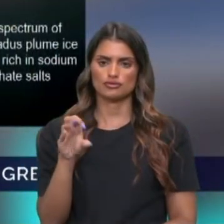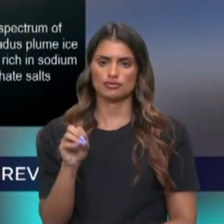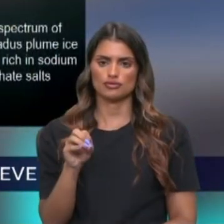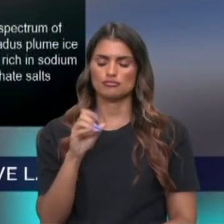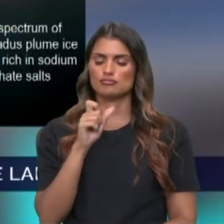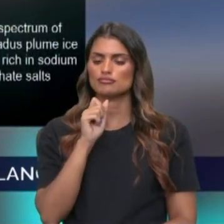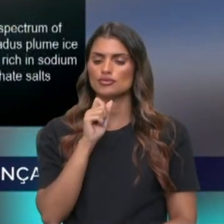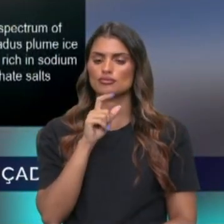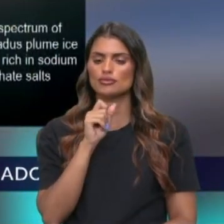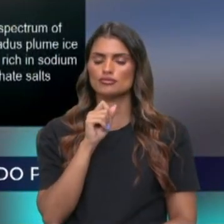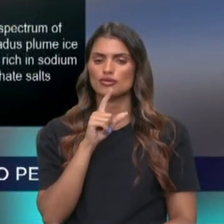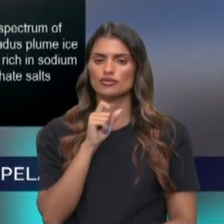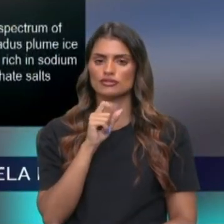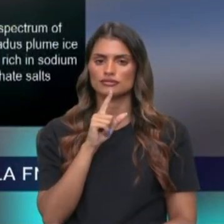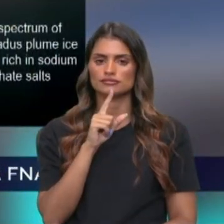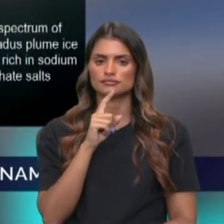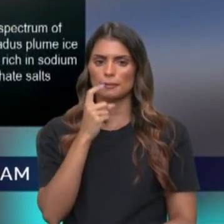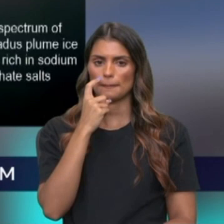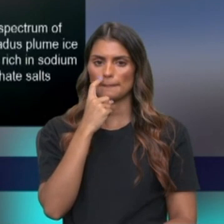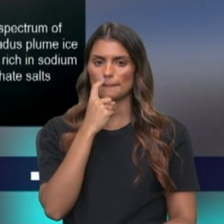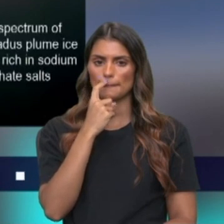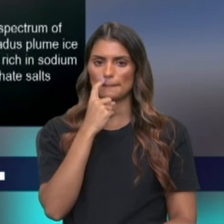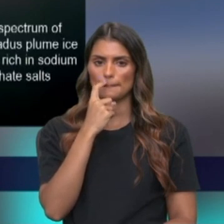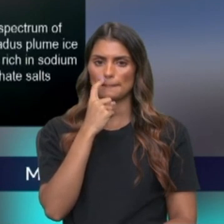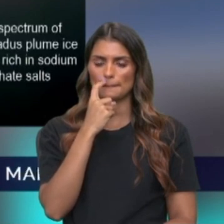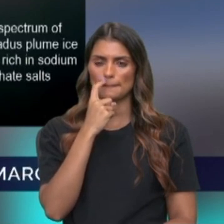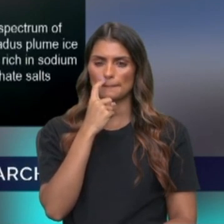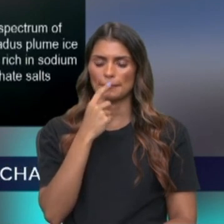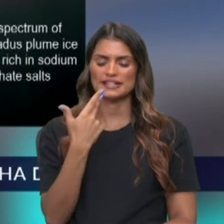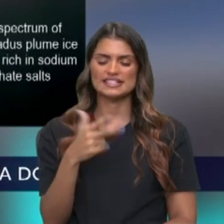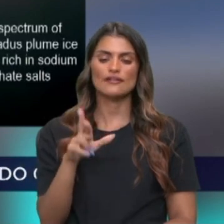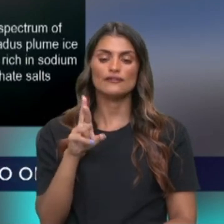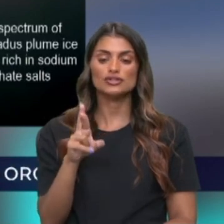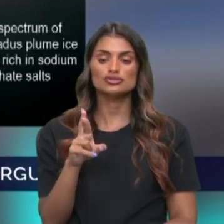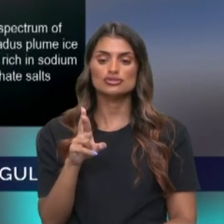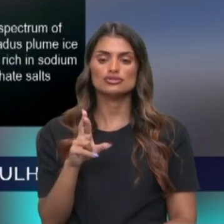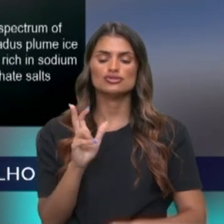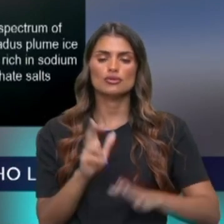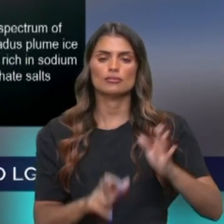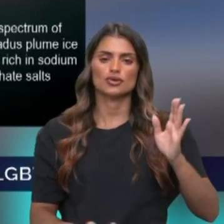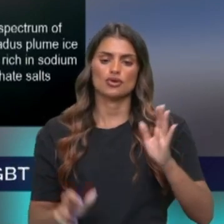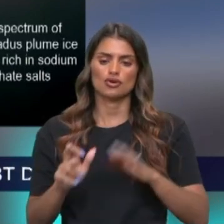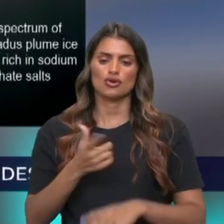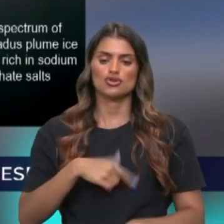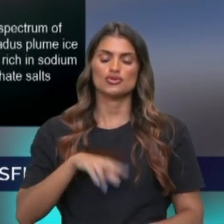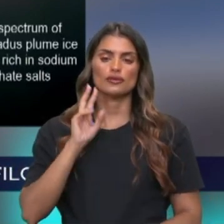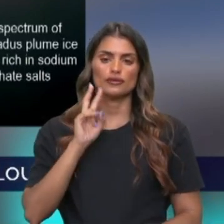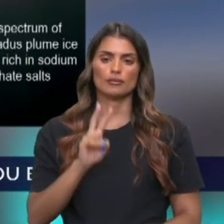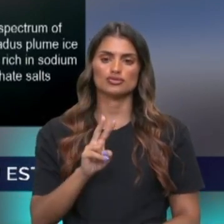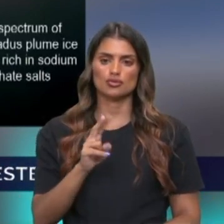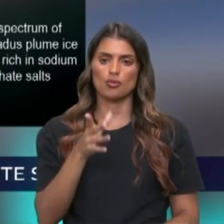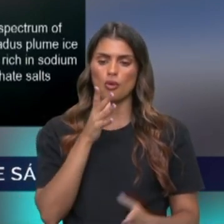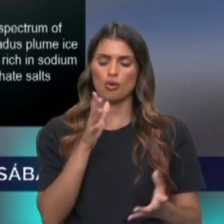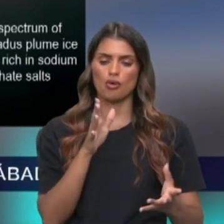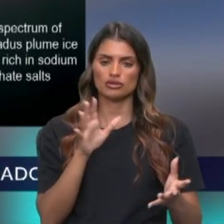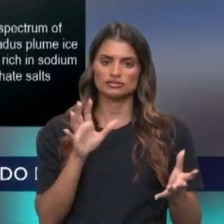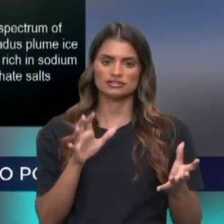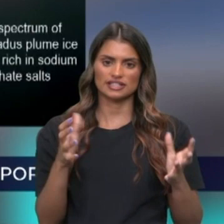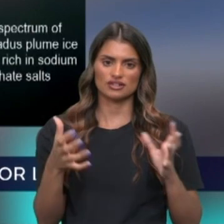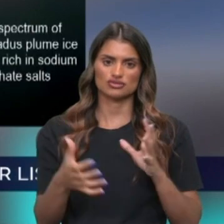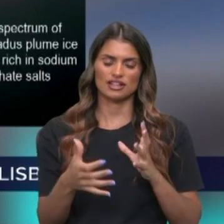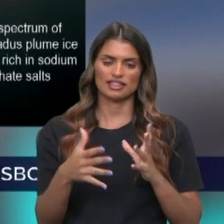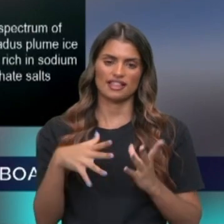ter uma concentração cerca de 100 vezes superior àquela que nós encontramos nos oceanos da própria